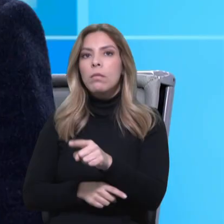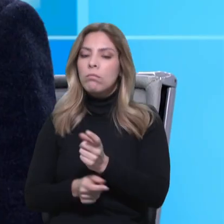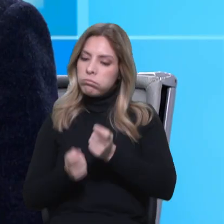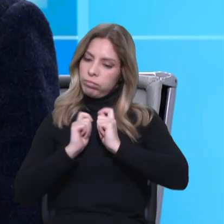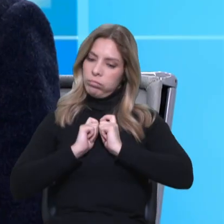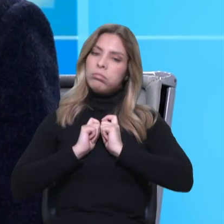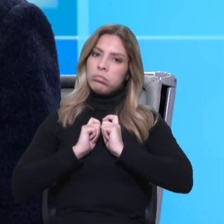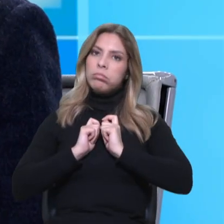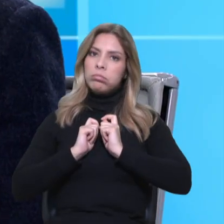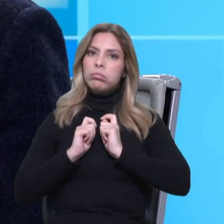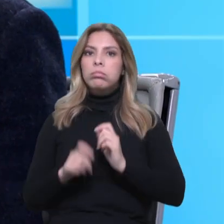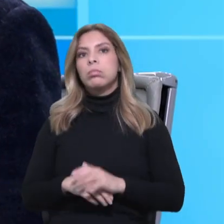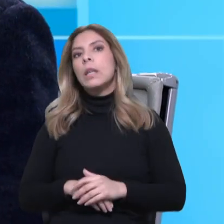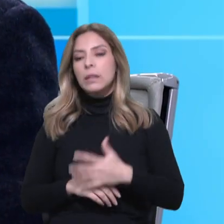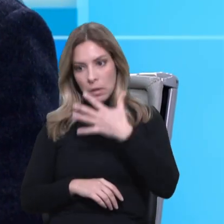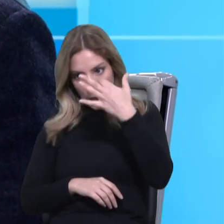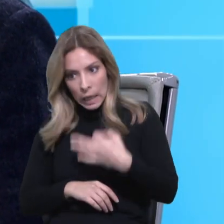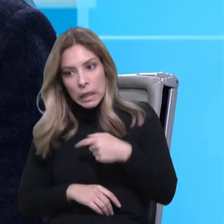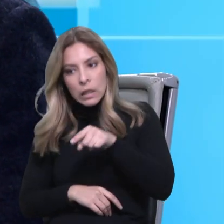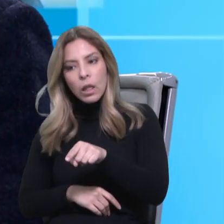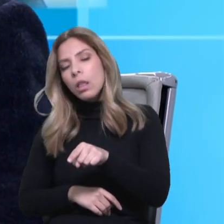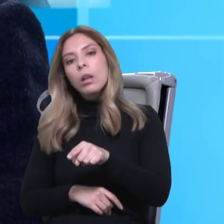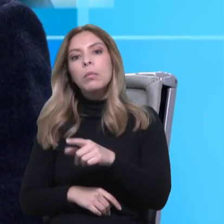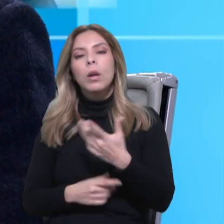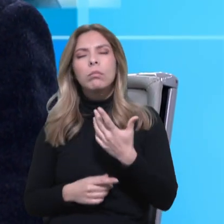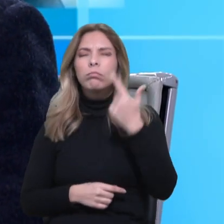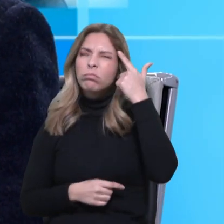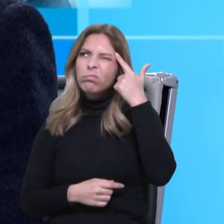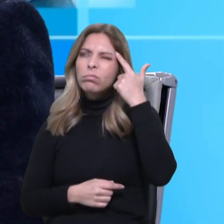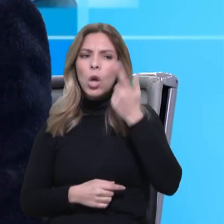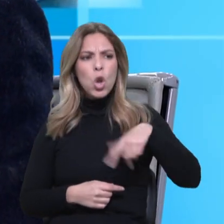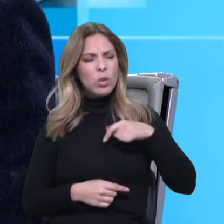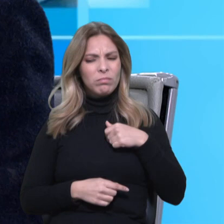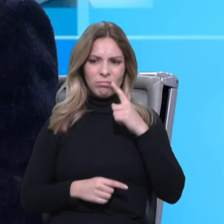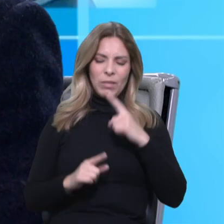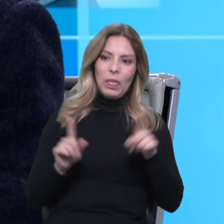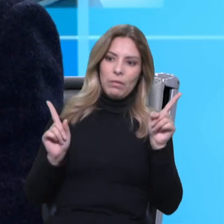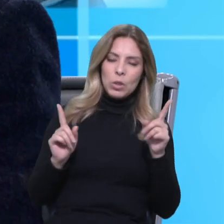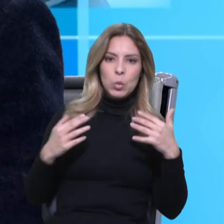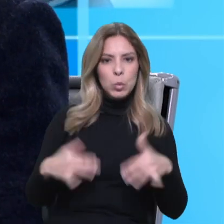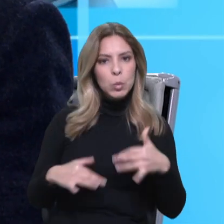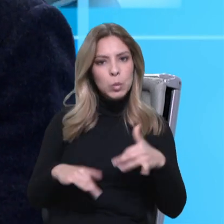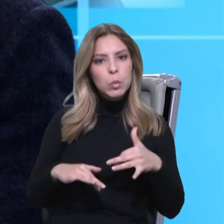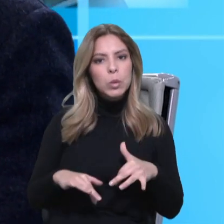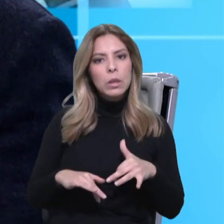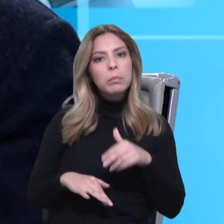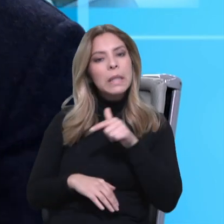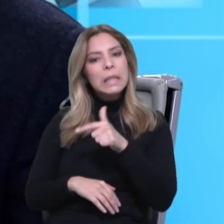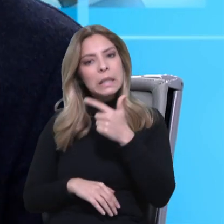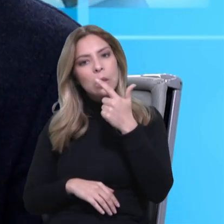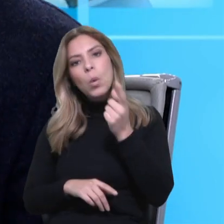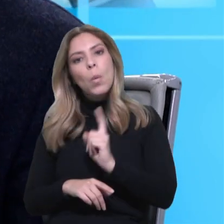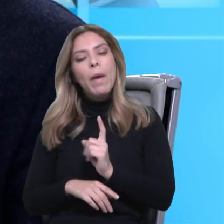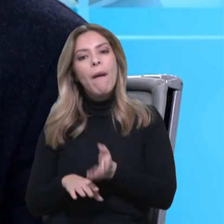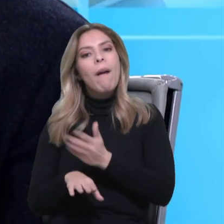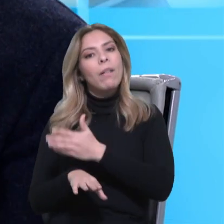nisto? E nós, de facto, acreditamos que isto faz diferença. De facto, em Jesus percebemos que isto não é o fim da